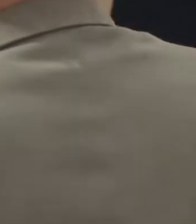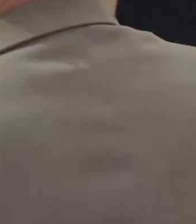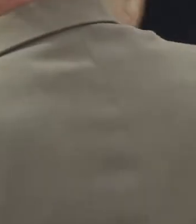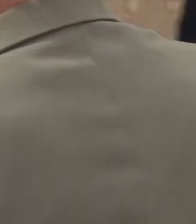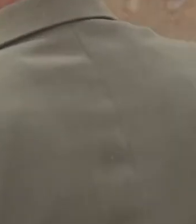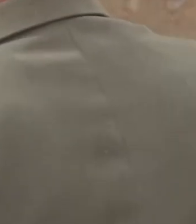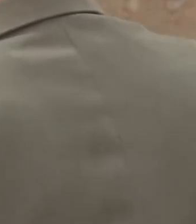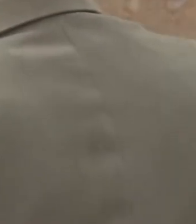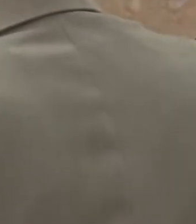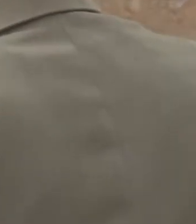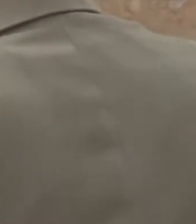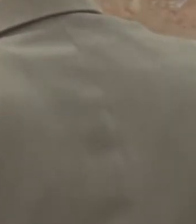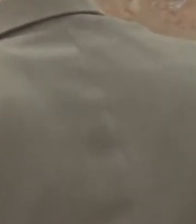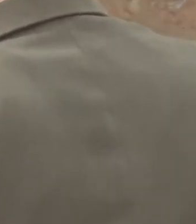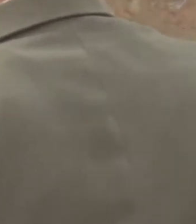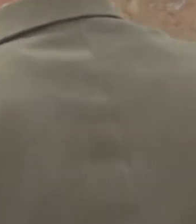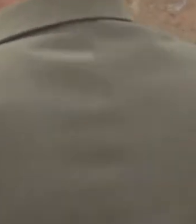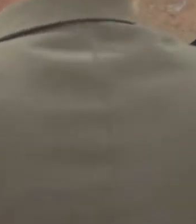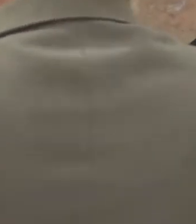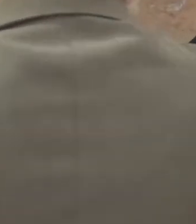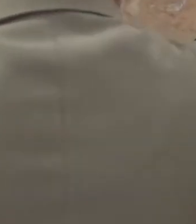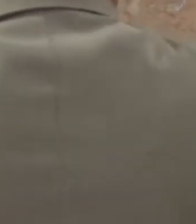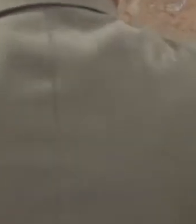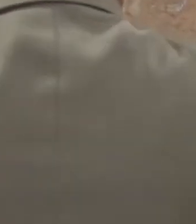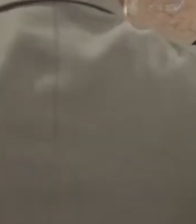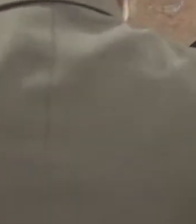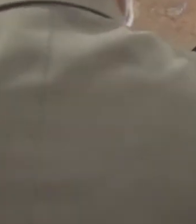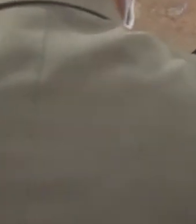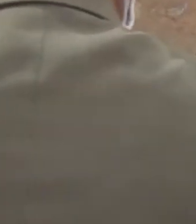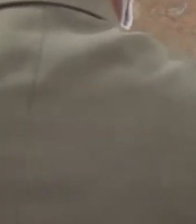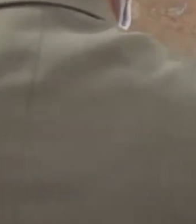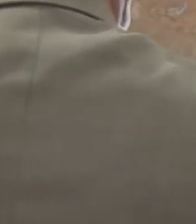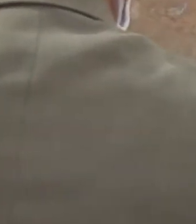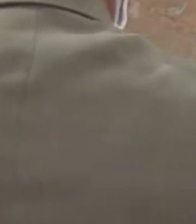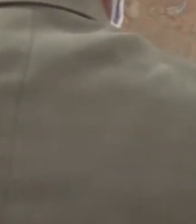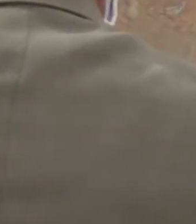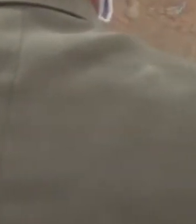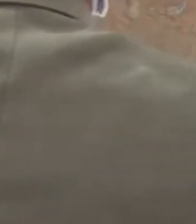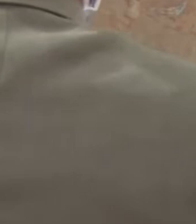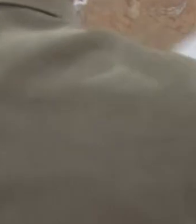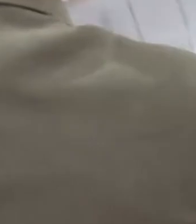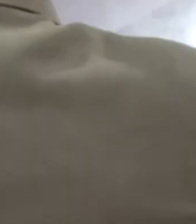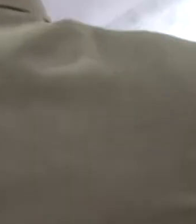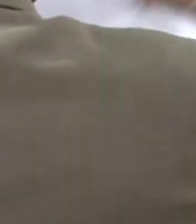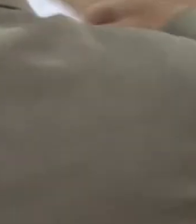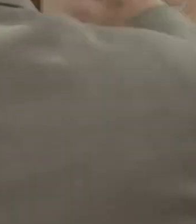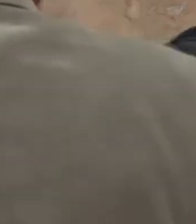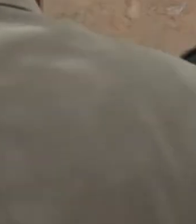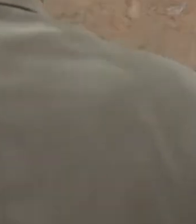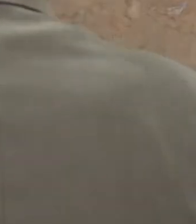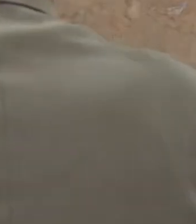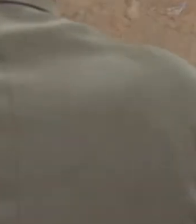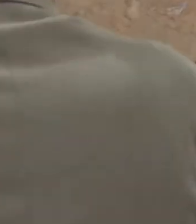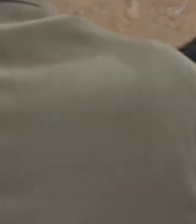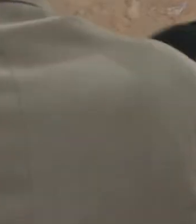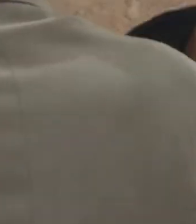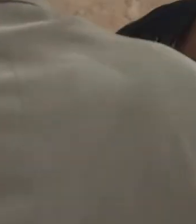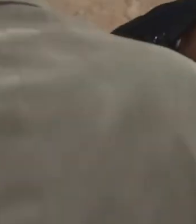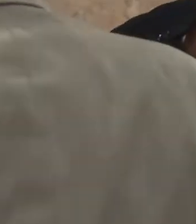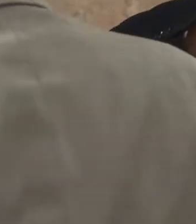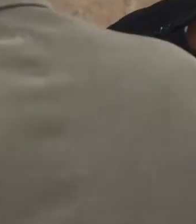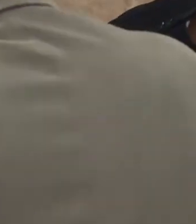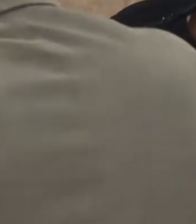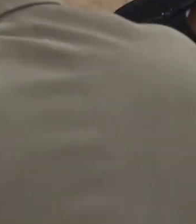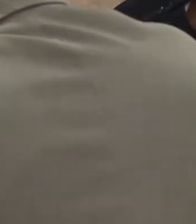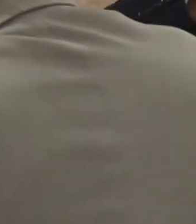184/2020, que denomina Unidade Básica de Saúde, Pastora Rosângela Cristina Oliveira do Couto, Pastora Rose. O equipamento público vai